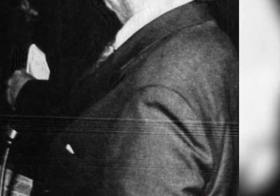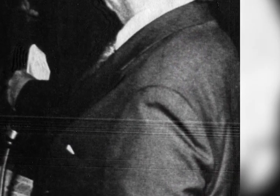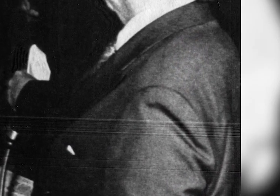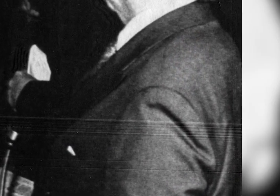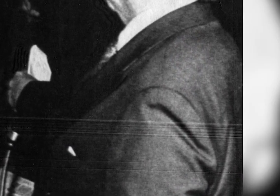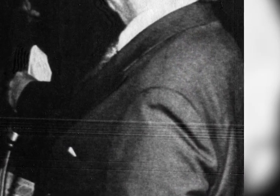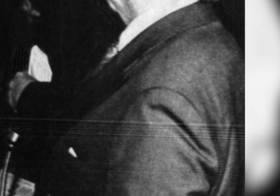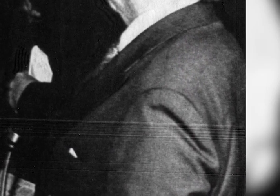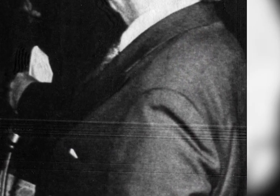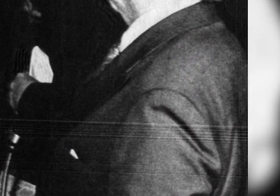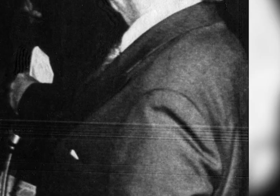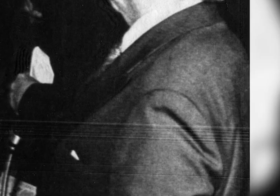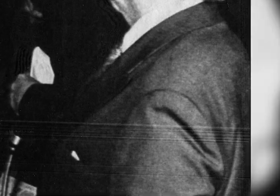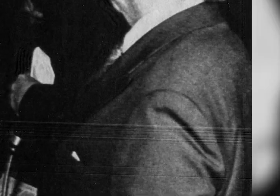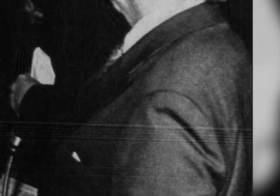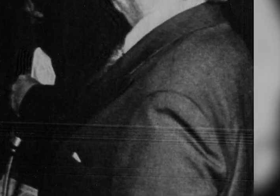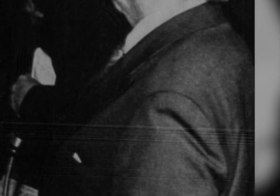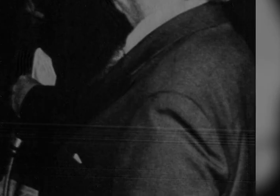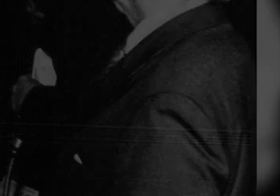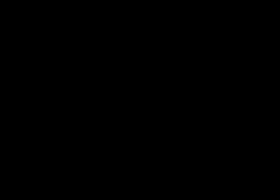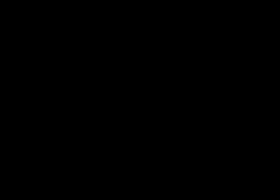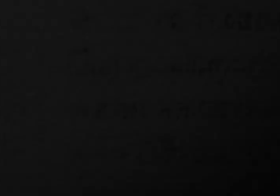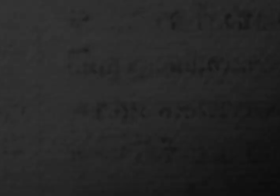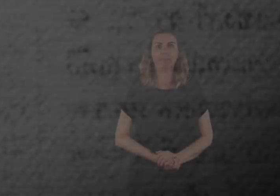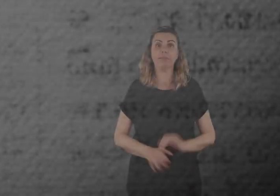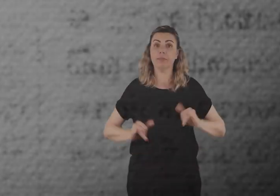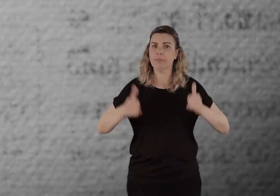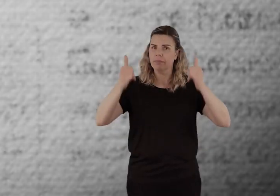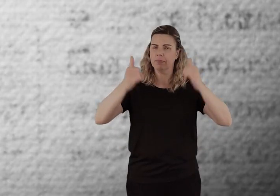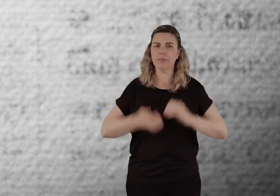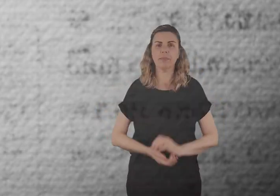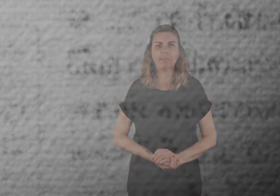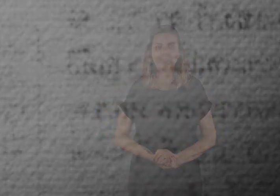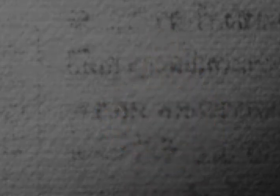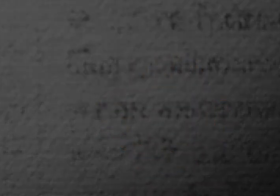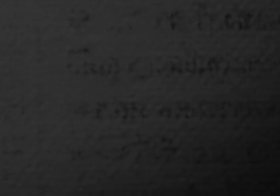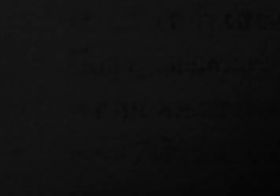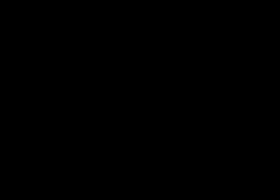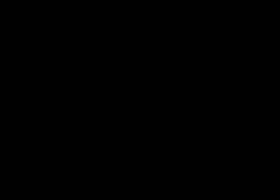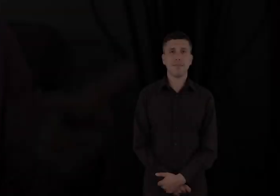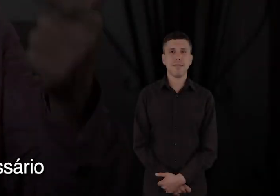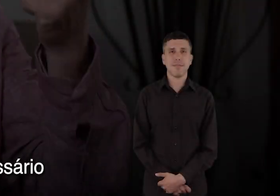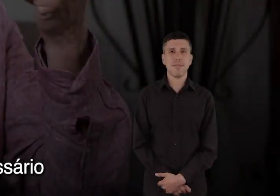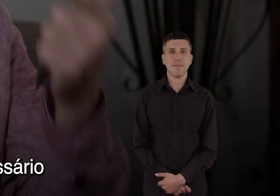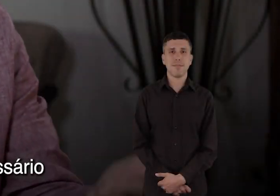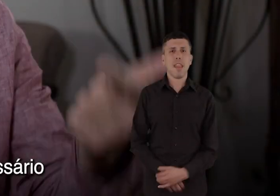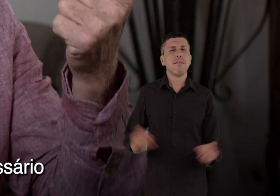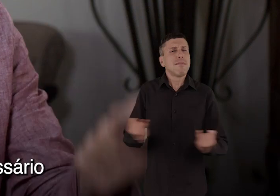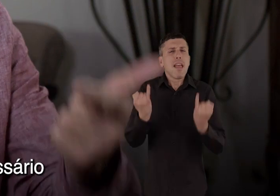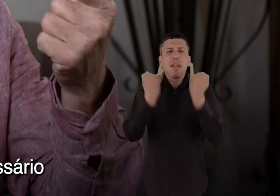braço levantado diante de seu opositor. 2 deputados o seguram. Escrito na tela, juros.